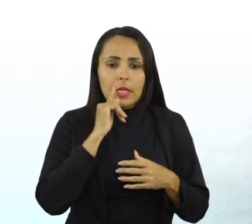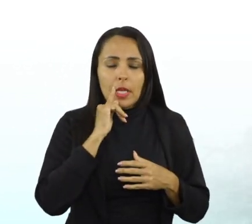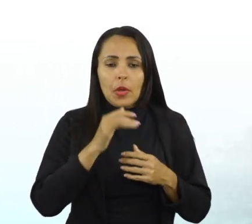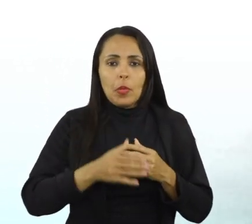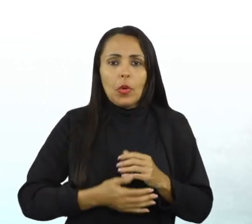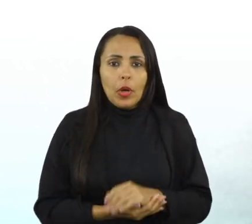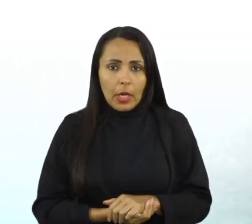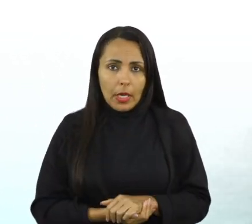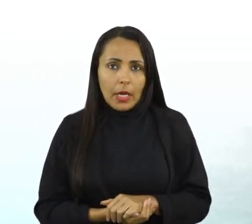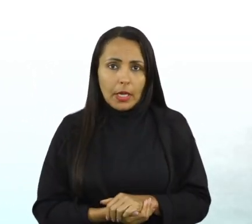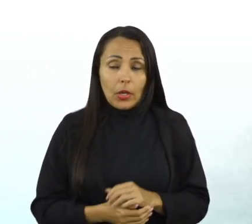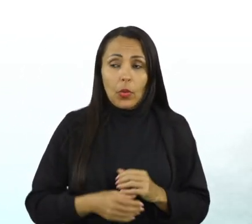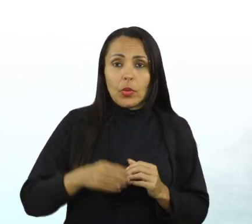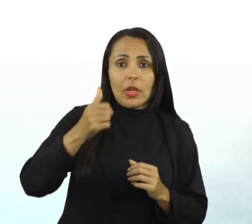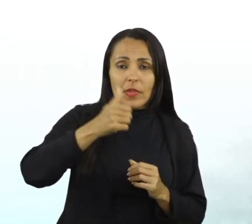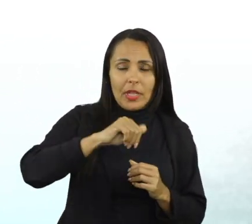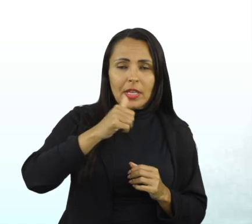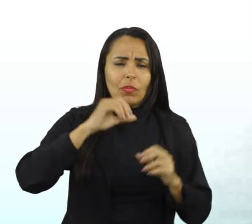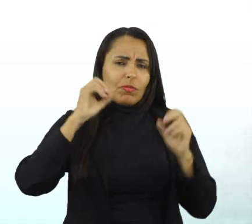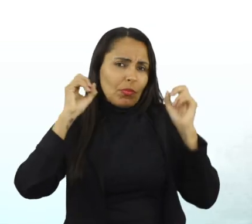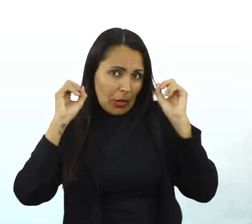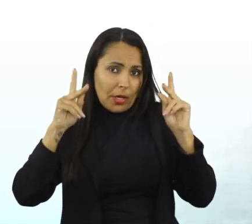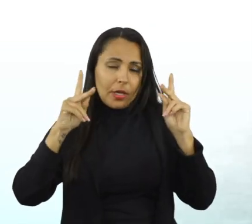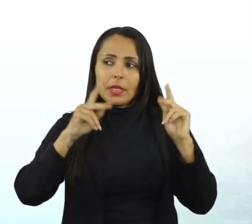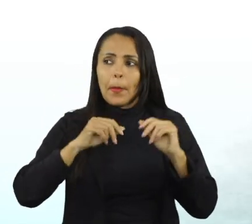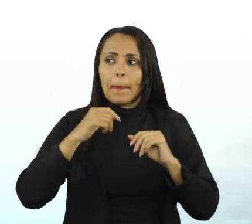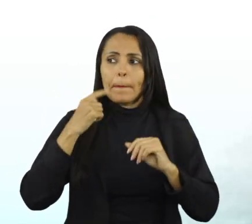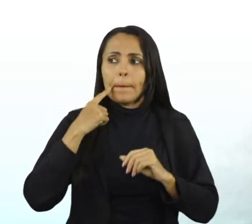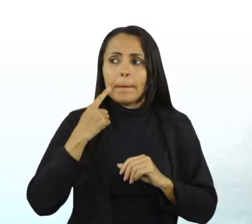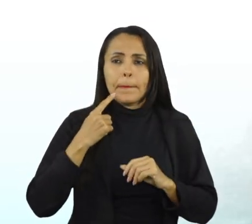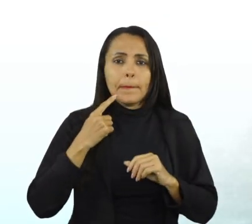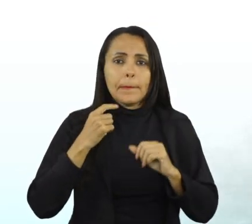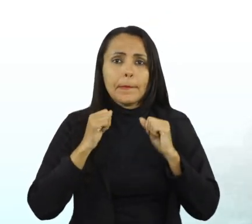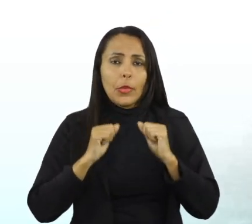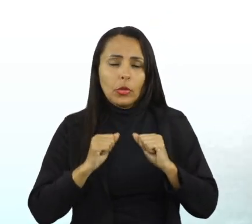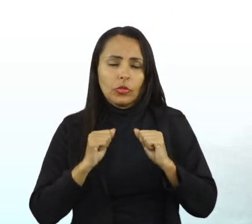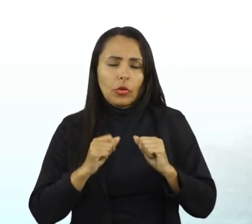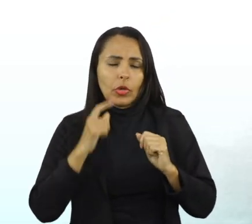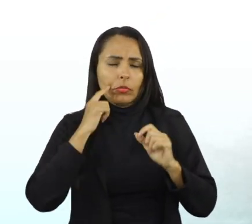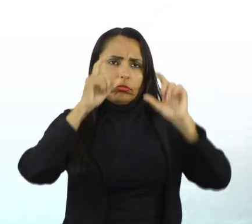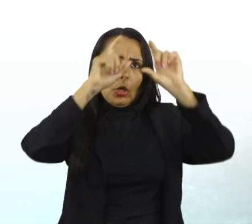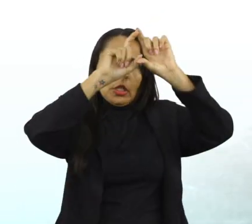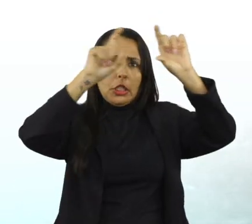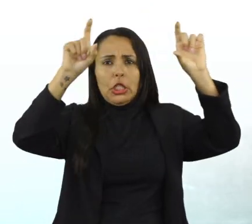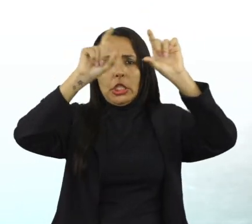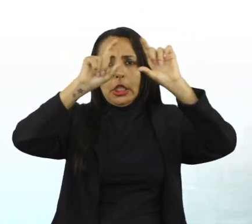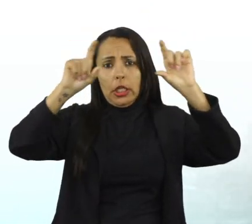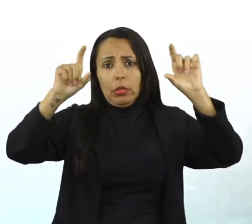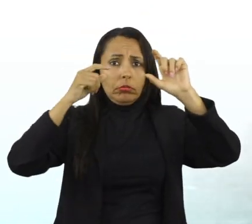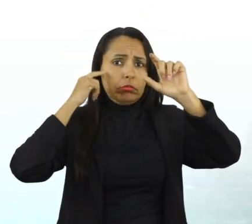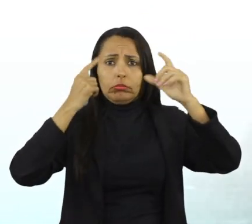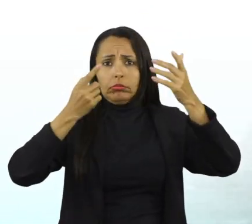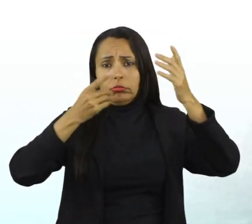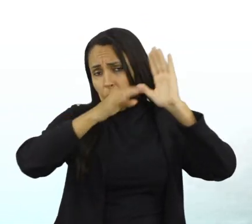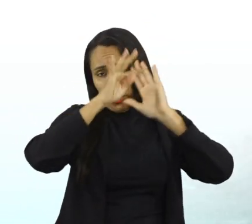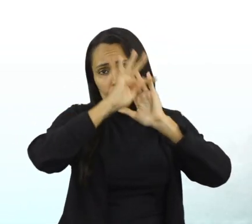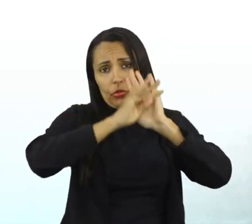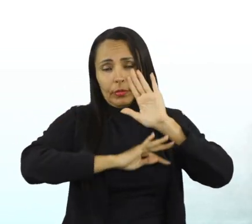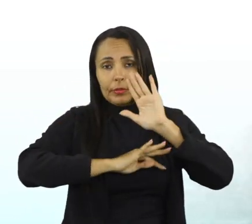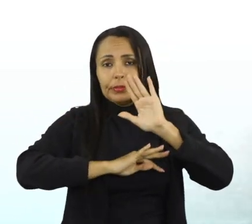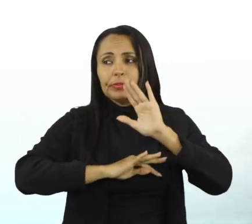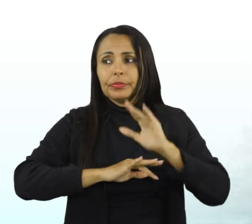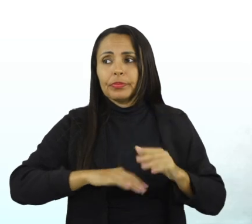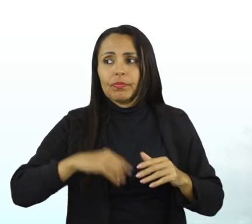A variação diastrática. Ok? Então, eles podem jogar uma tirinha, ou até mesmo um texto,